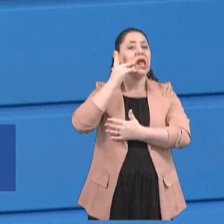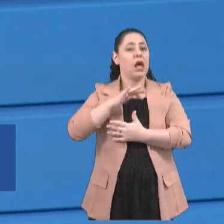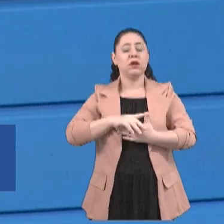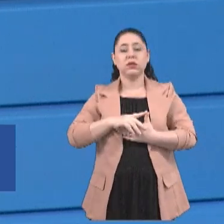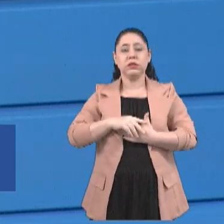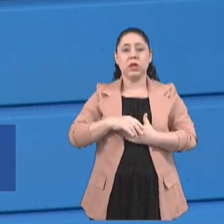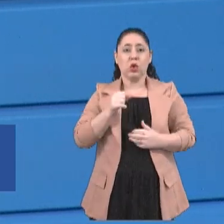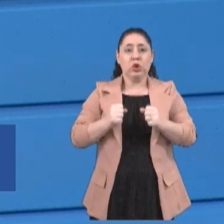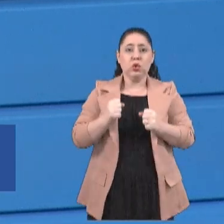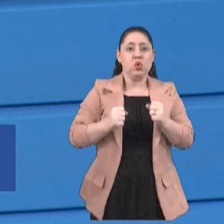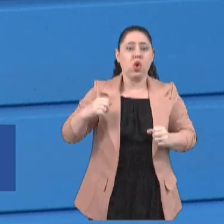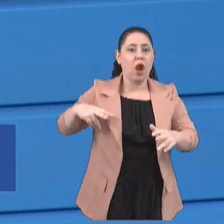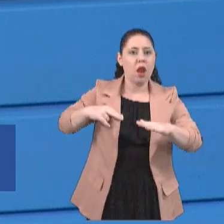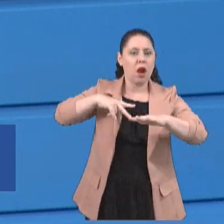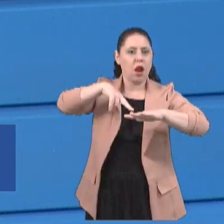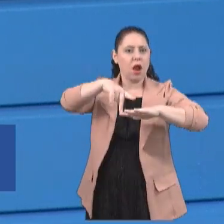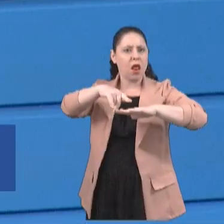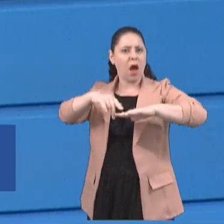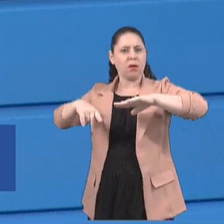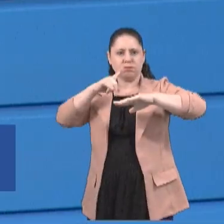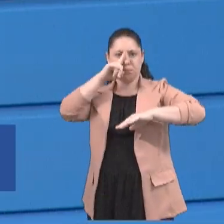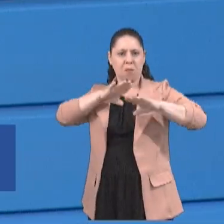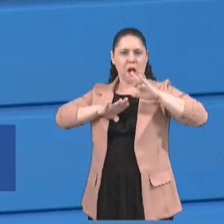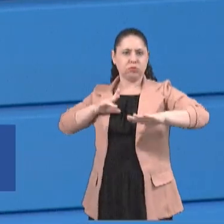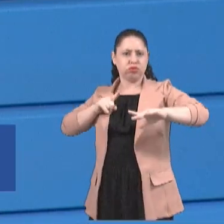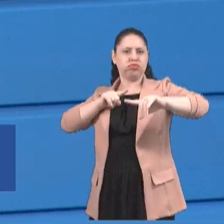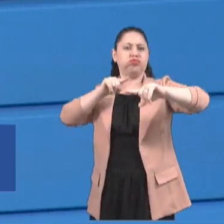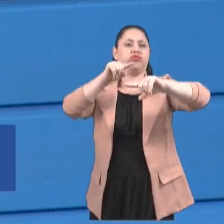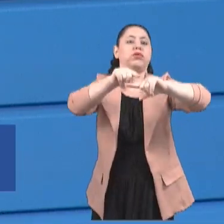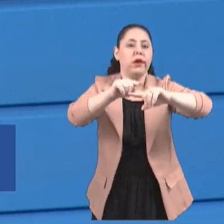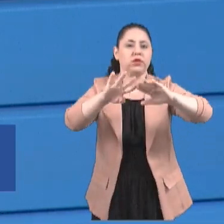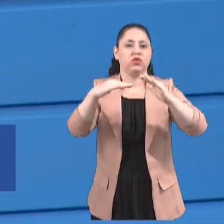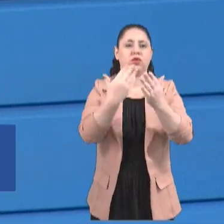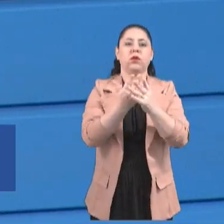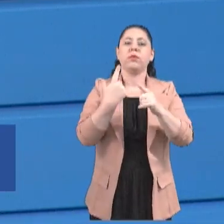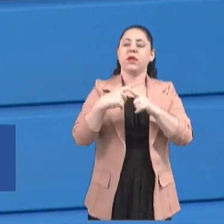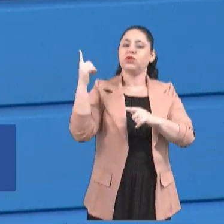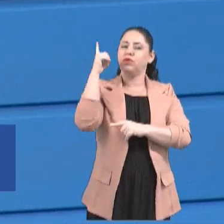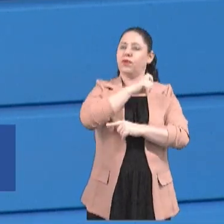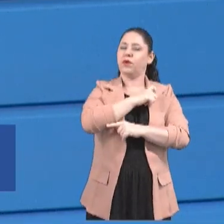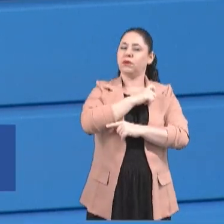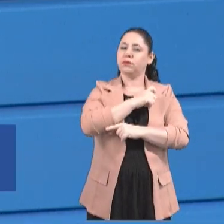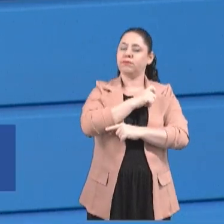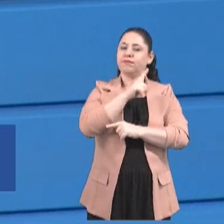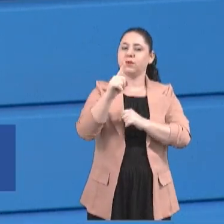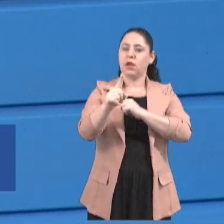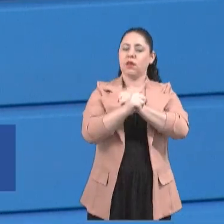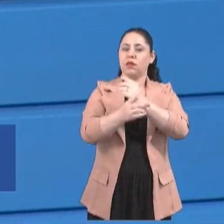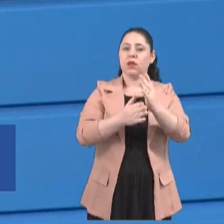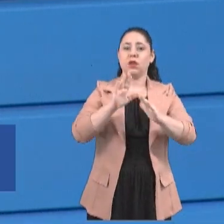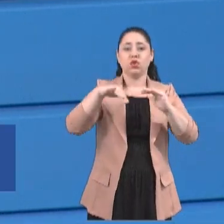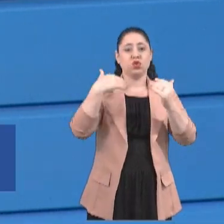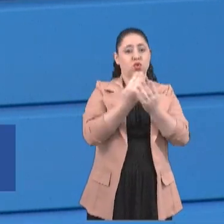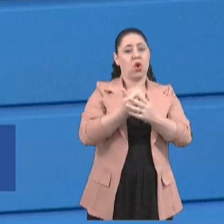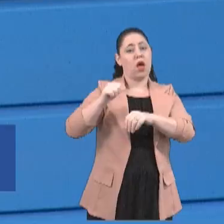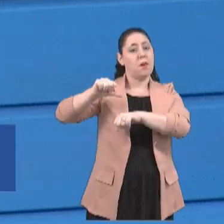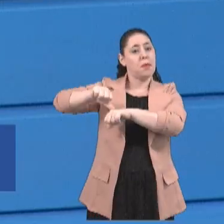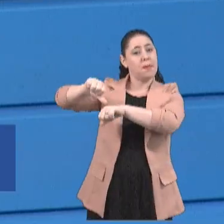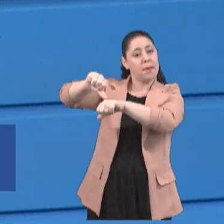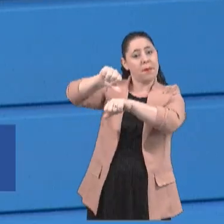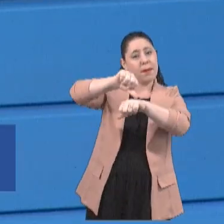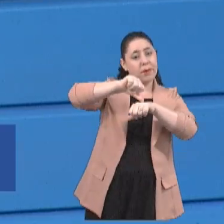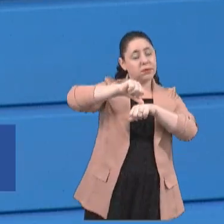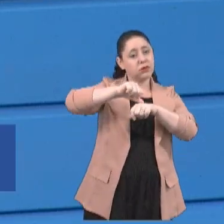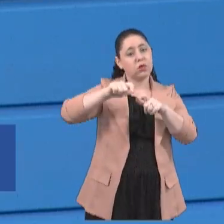têm que atravessar rodovias perigosas para chegar à escola, porque nós temos dificuldade de atender com escolas em vários municípios e